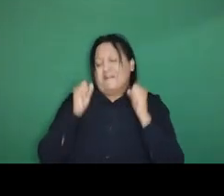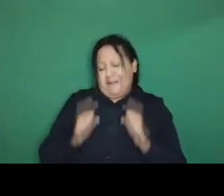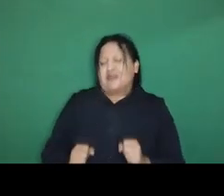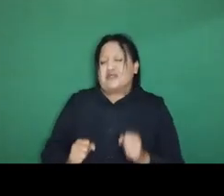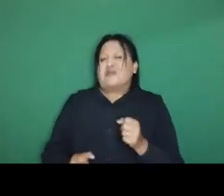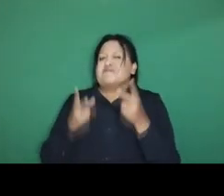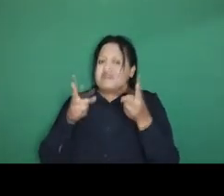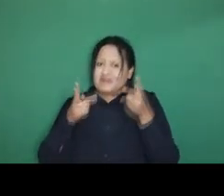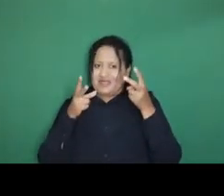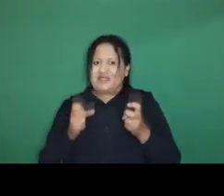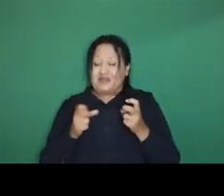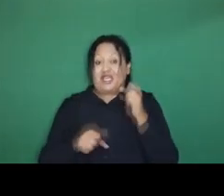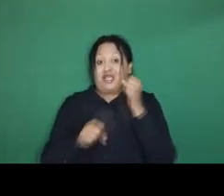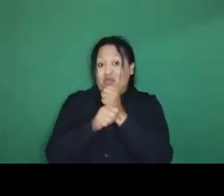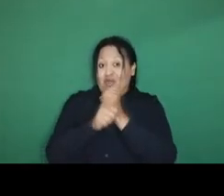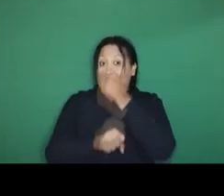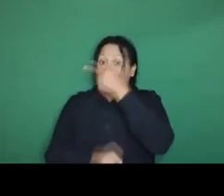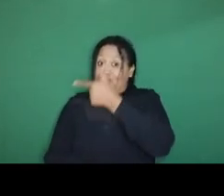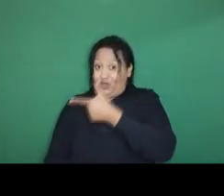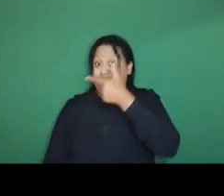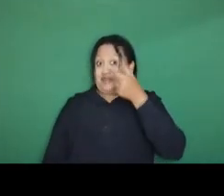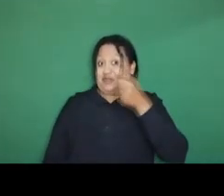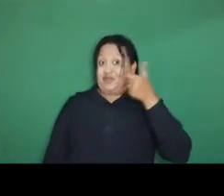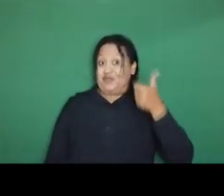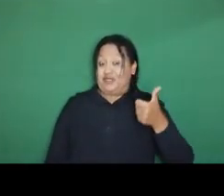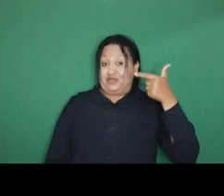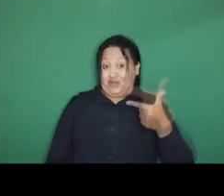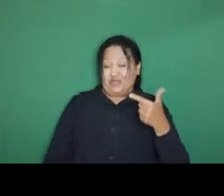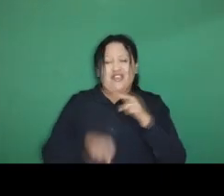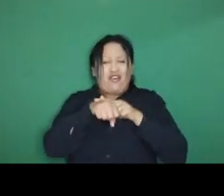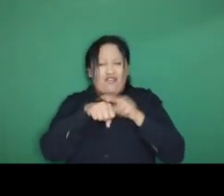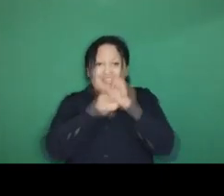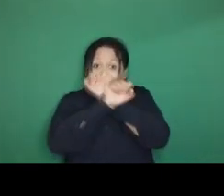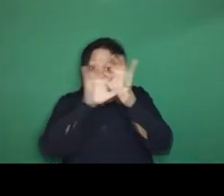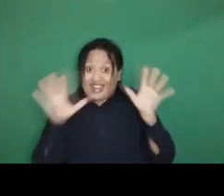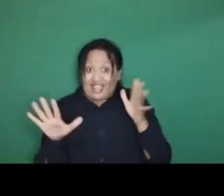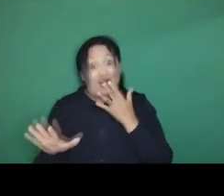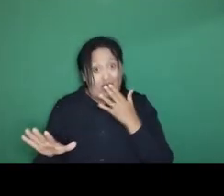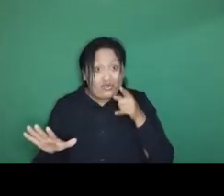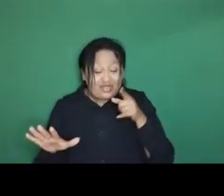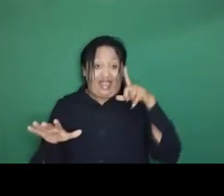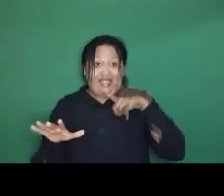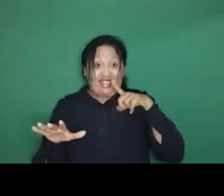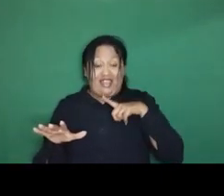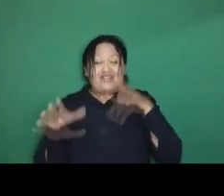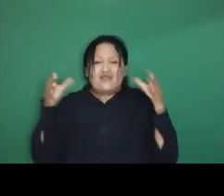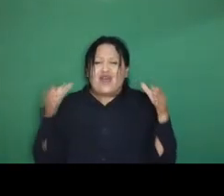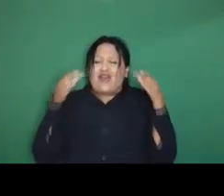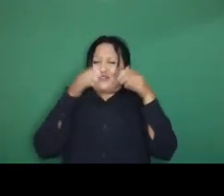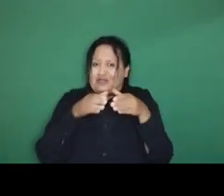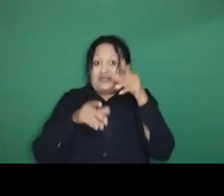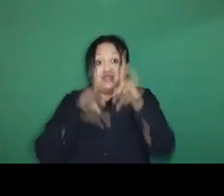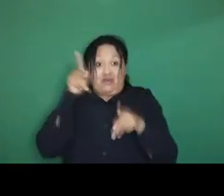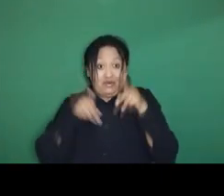perceber que no ano 2012 que é esse verde mais claro houve uma tendência de redução da